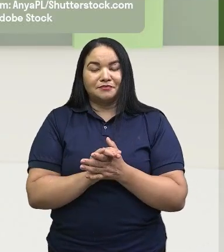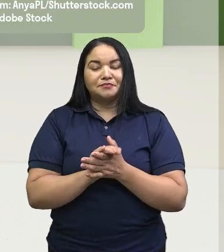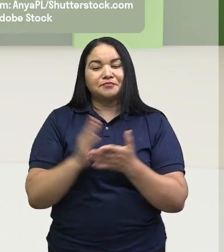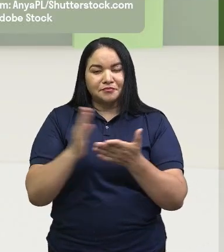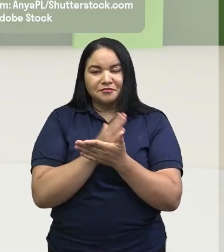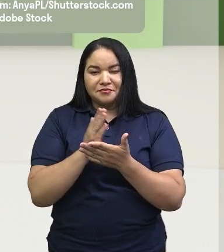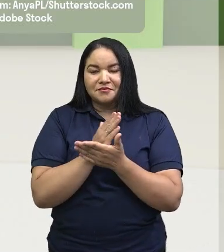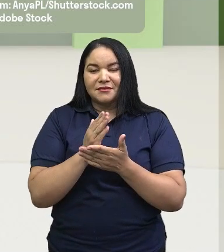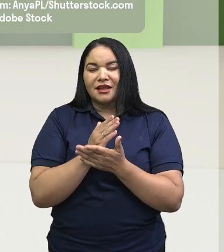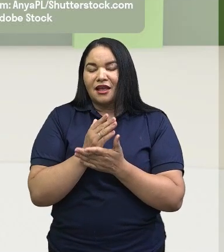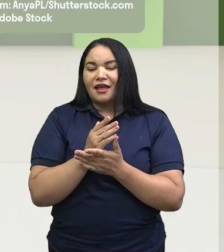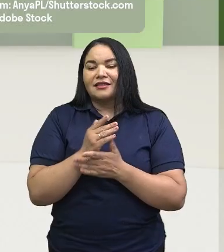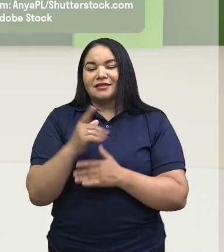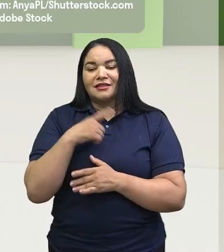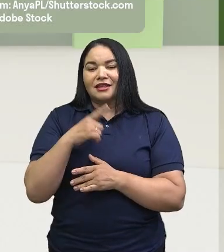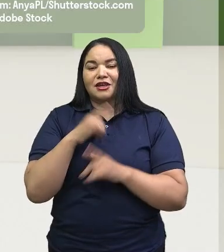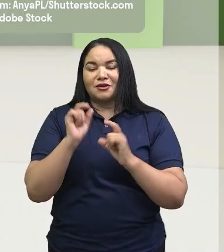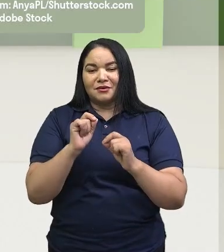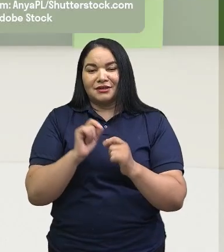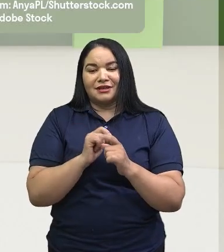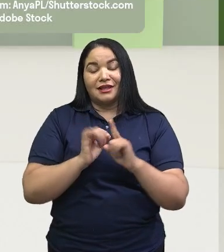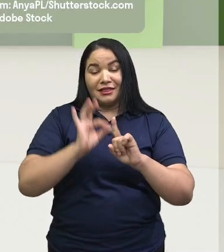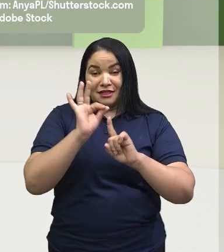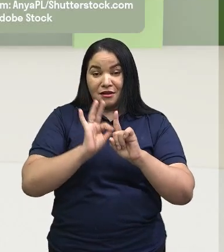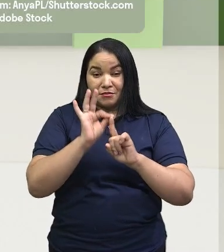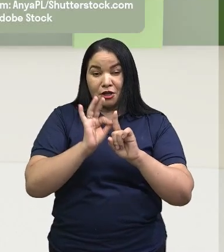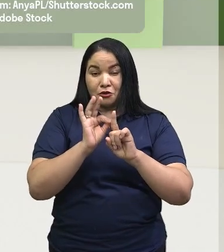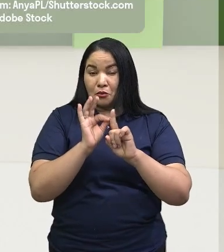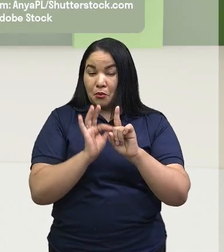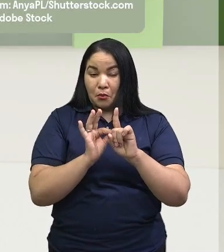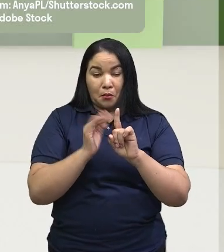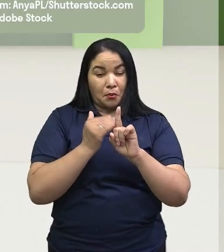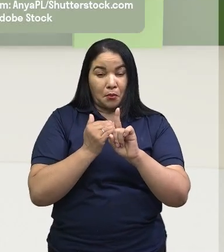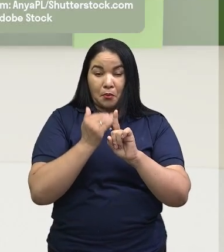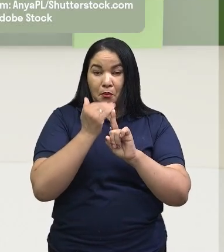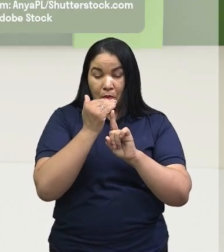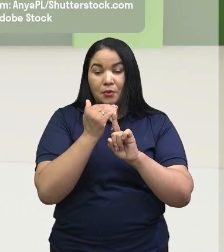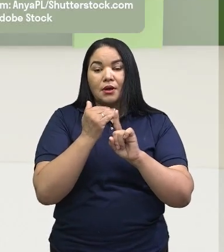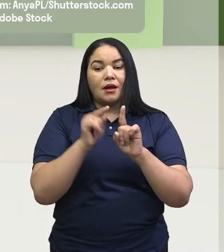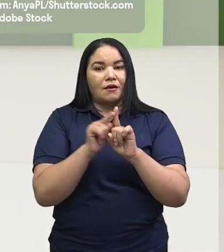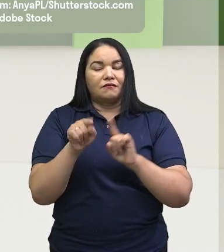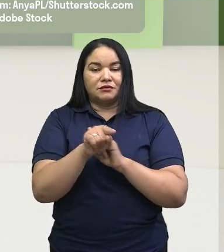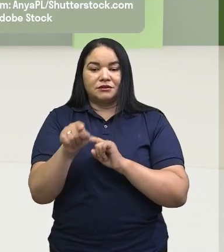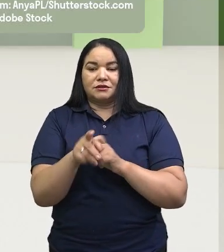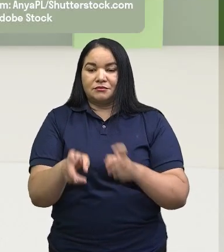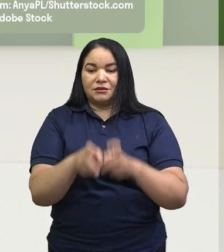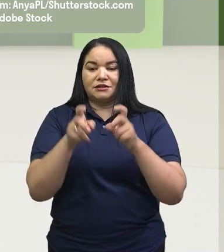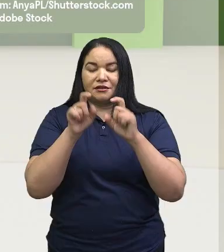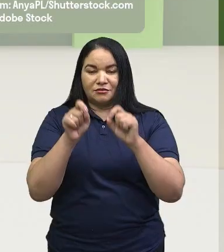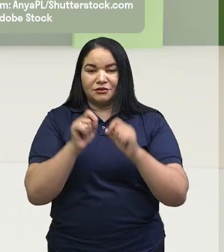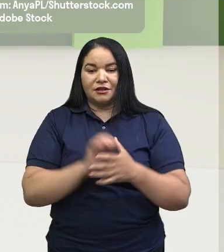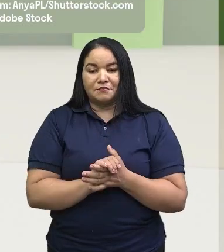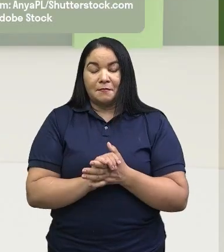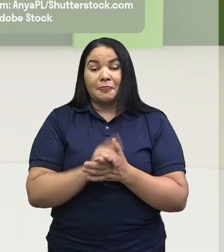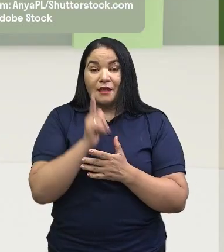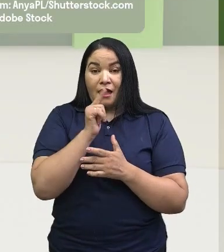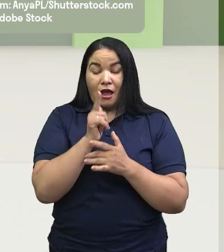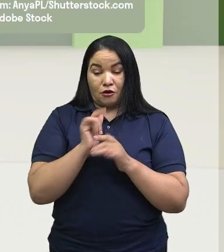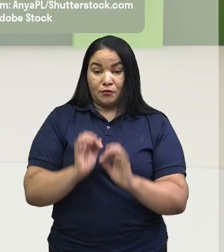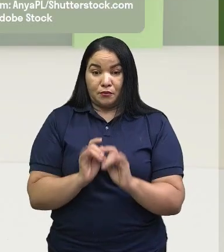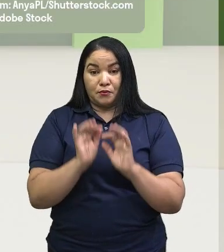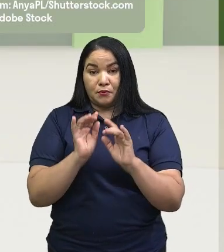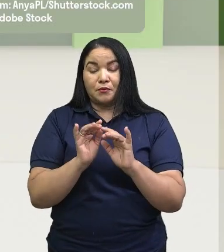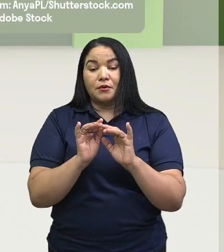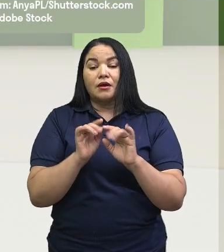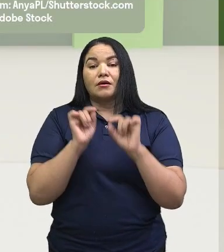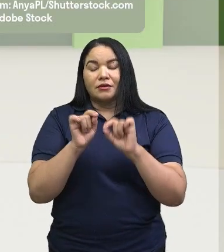das vezes, existem temperaturas muito altas. E você percebe aí que o ponto de fusão da água, você